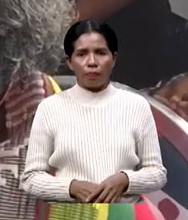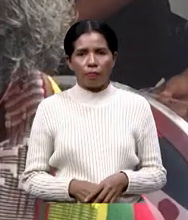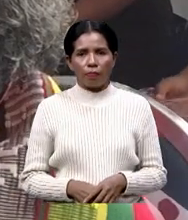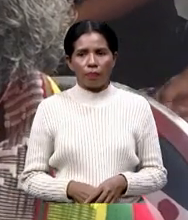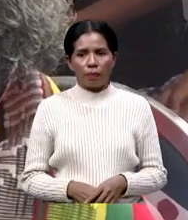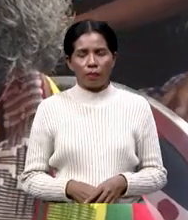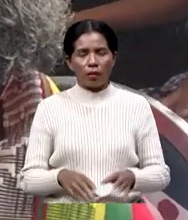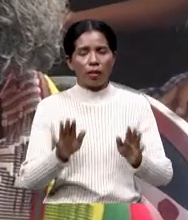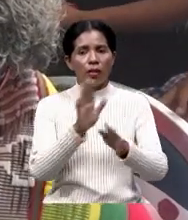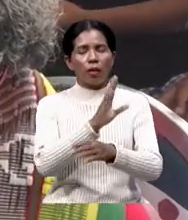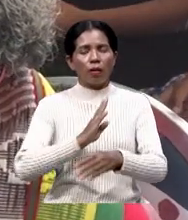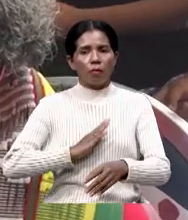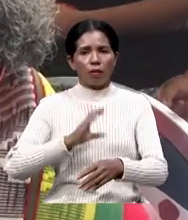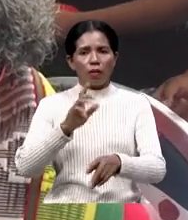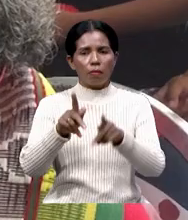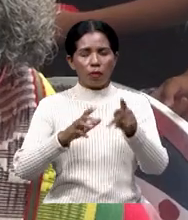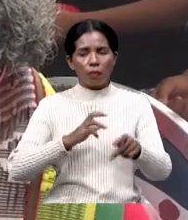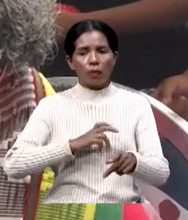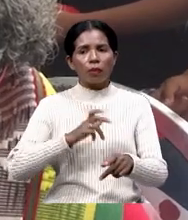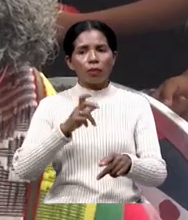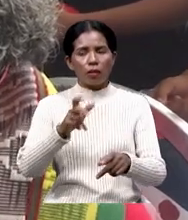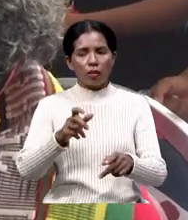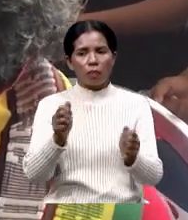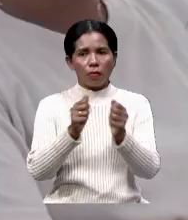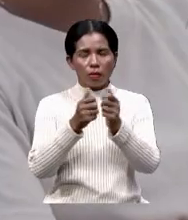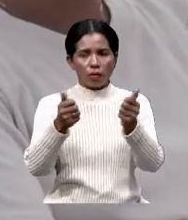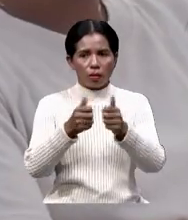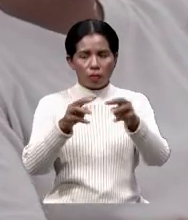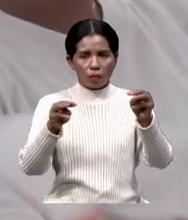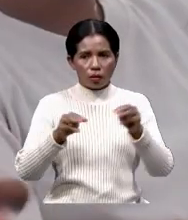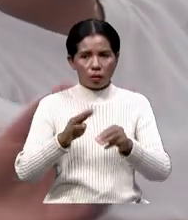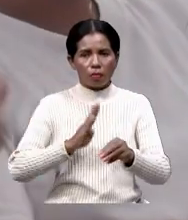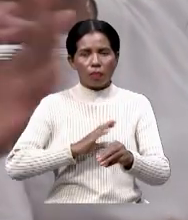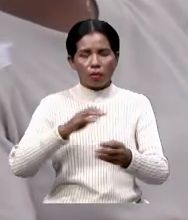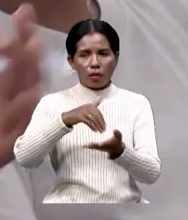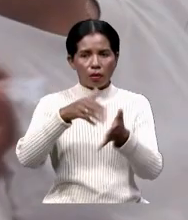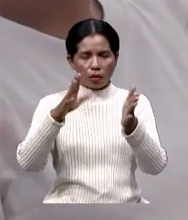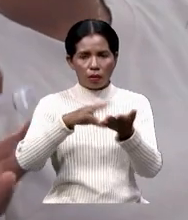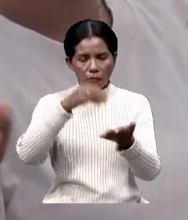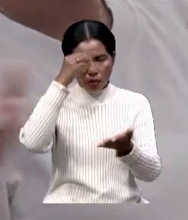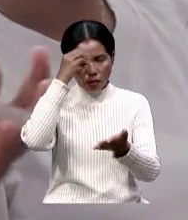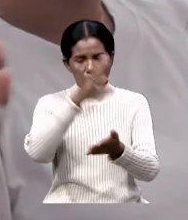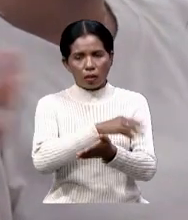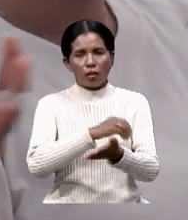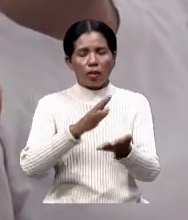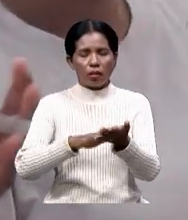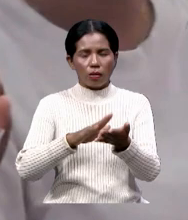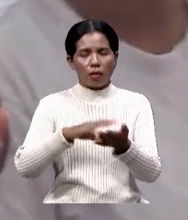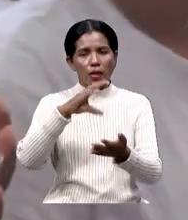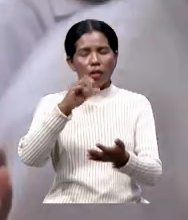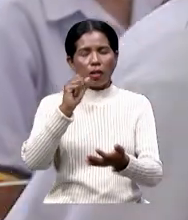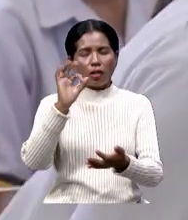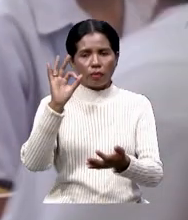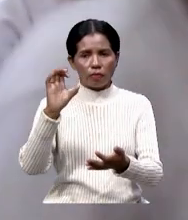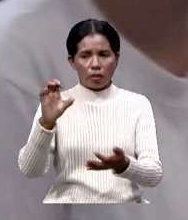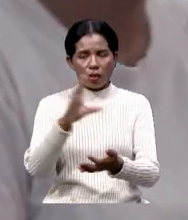Ia Balcão, comunidade portuguesa, junto com a autoridade do município Balcão, no estudante Cira Russi Centro de Aprendizagem e Formação Escolar Balcão,